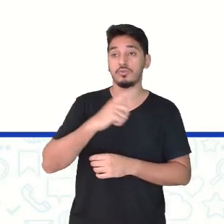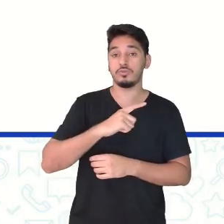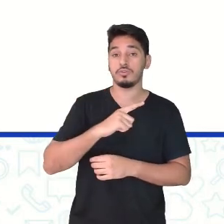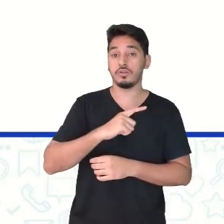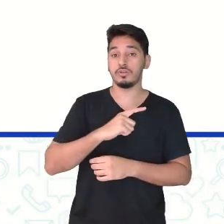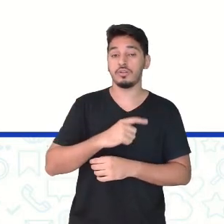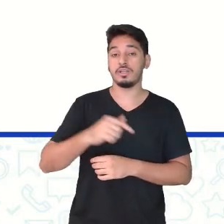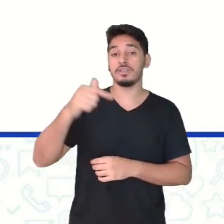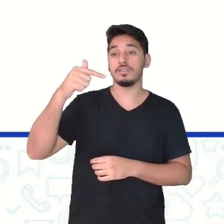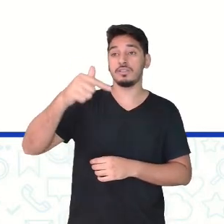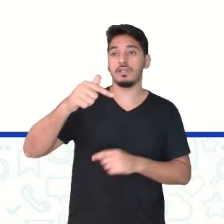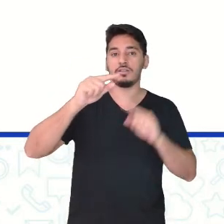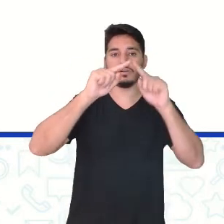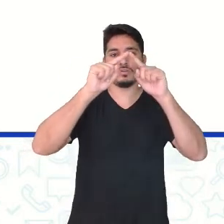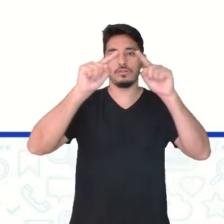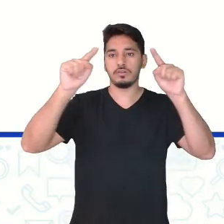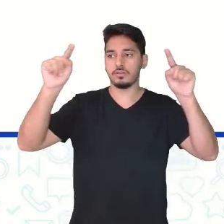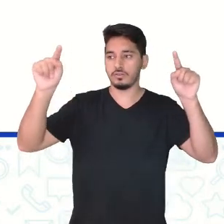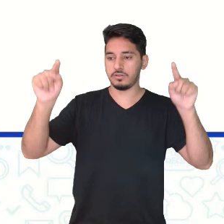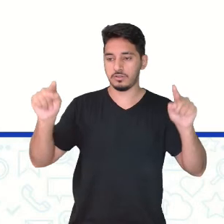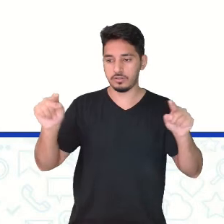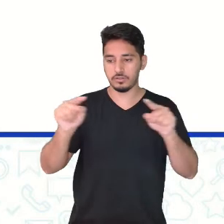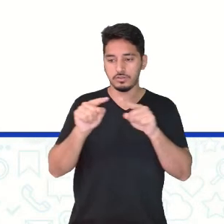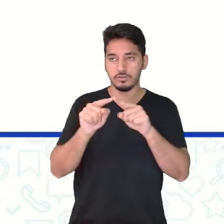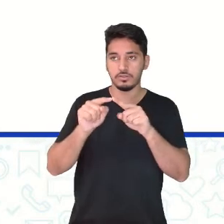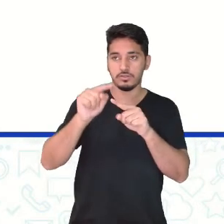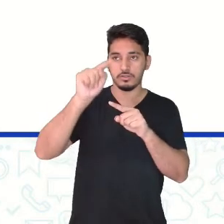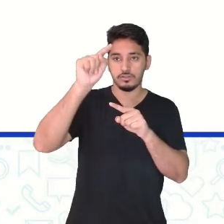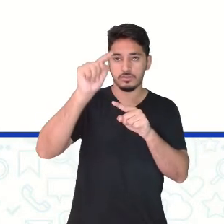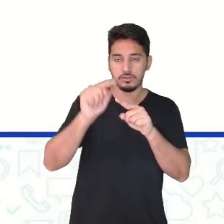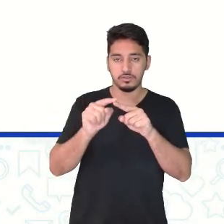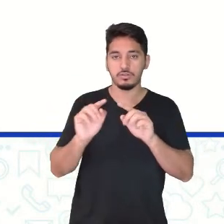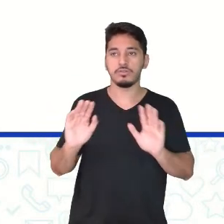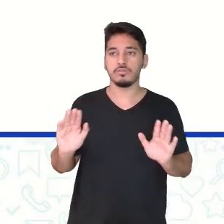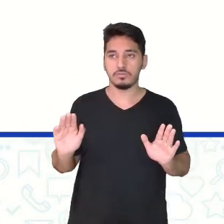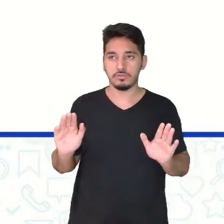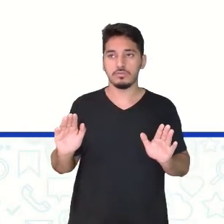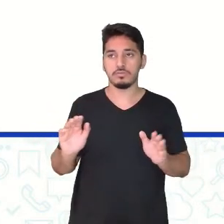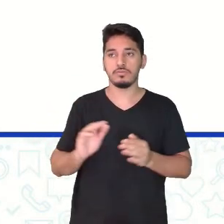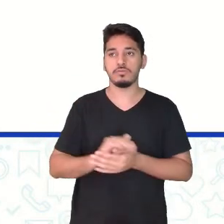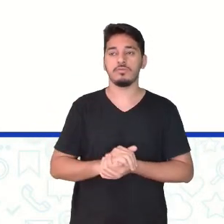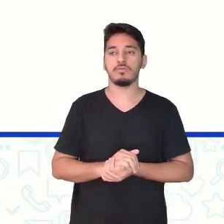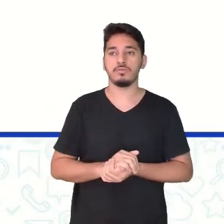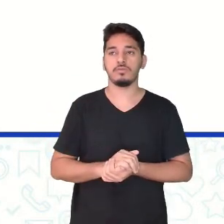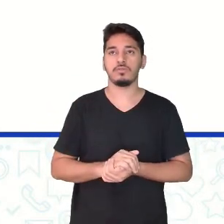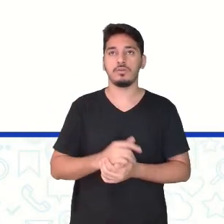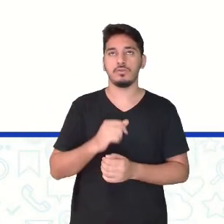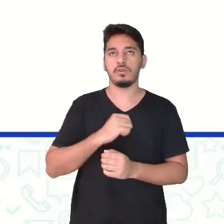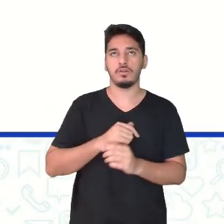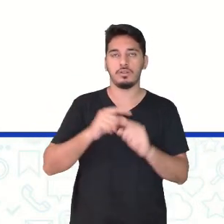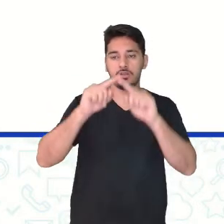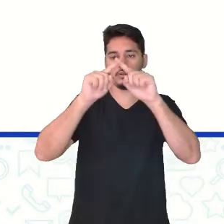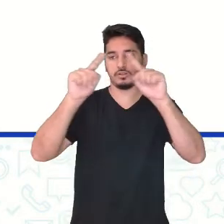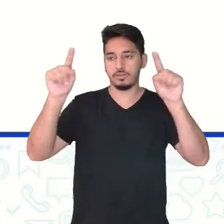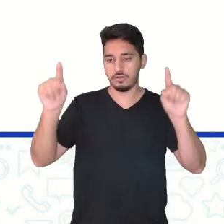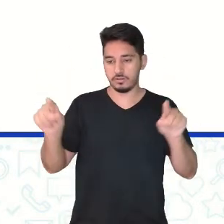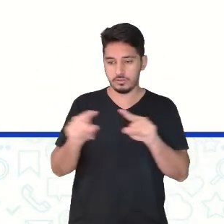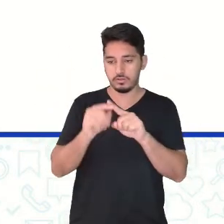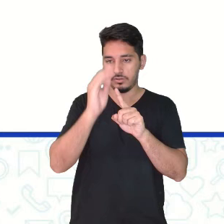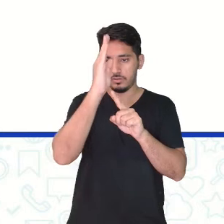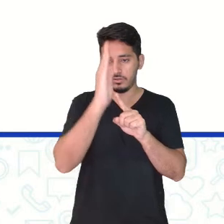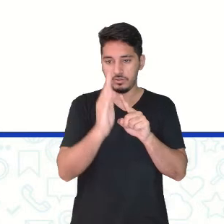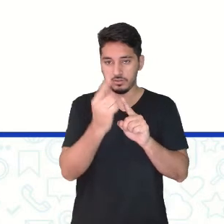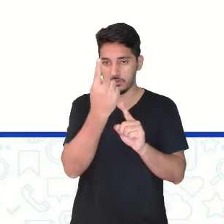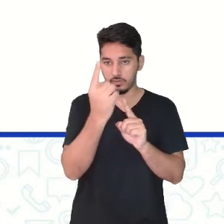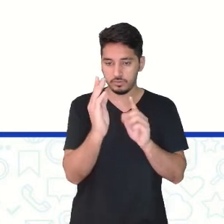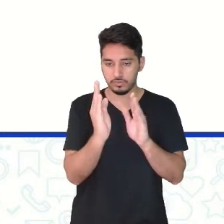tem 7 palitos. Porque o do meio, ele serve como parede para o primeiro e para o segundo. Ele é